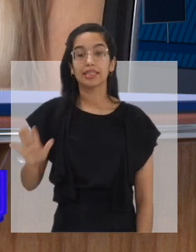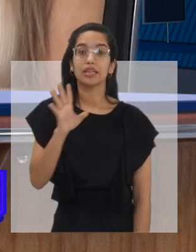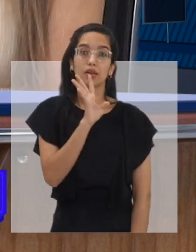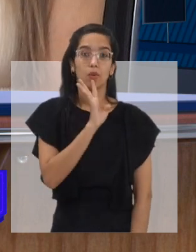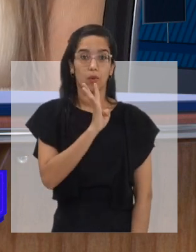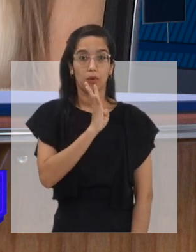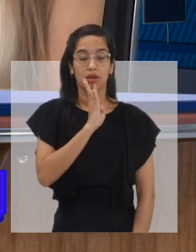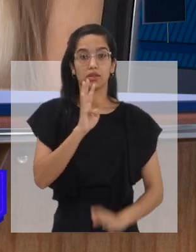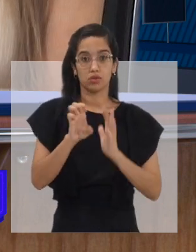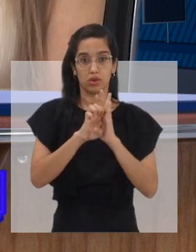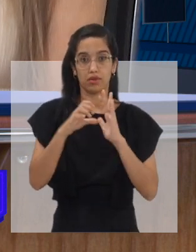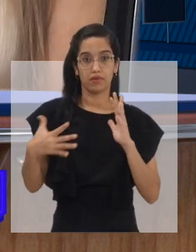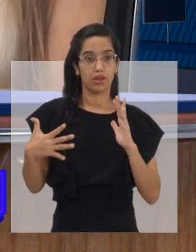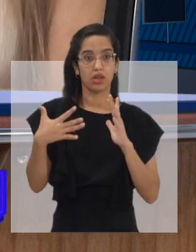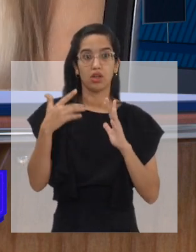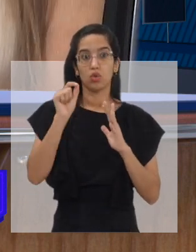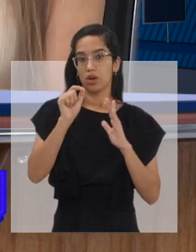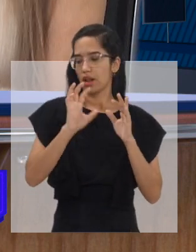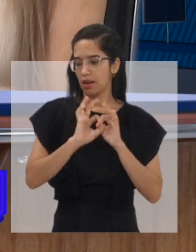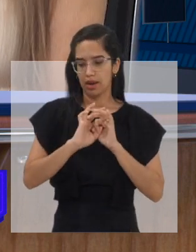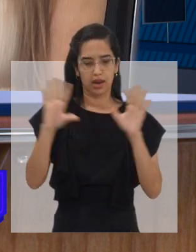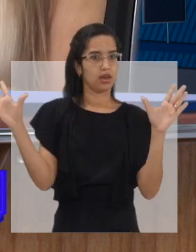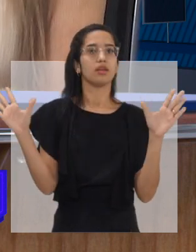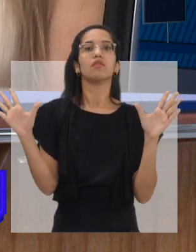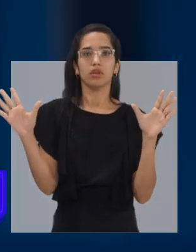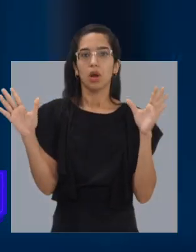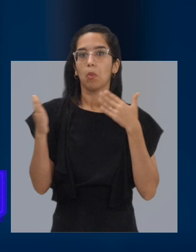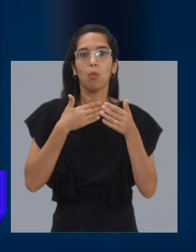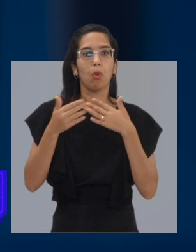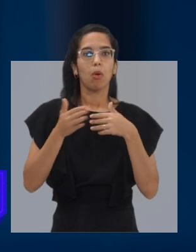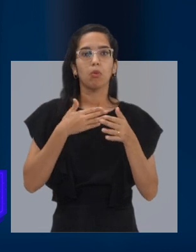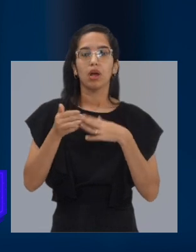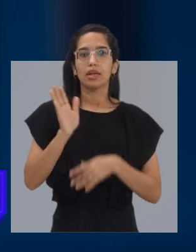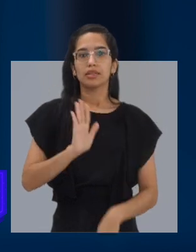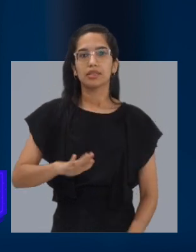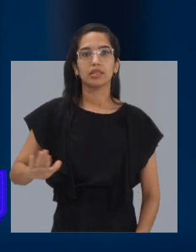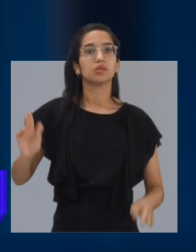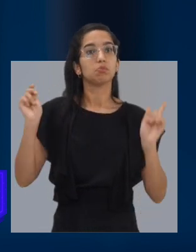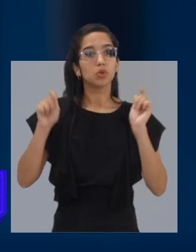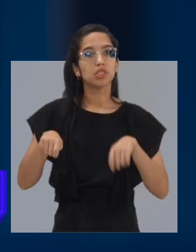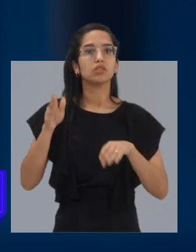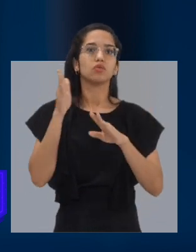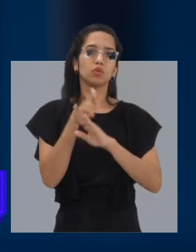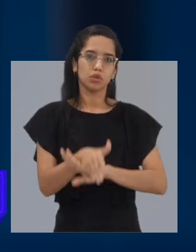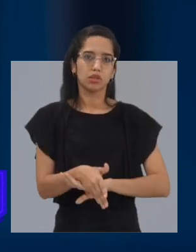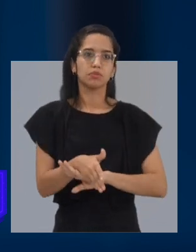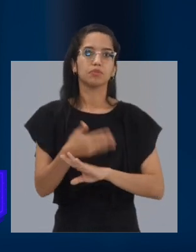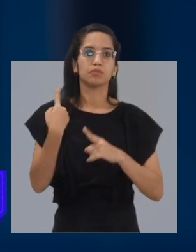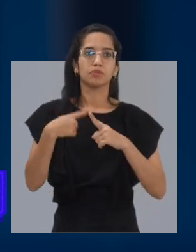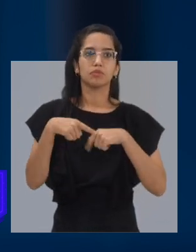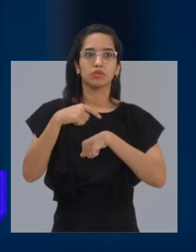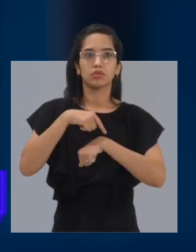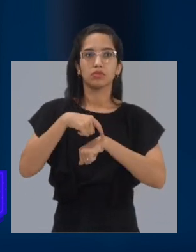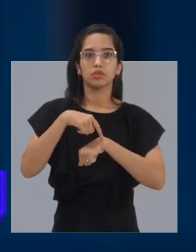esse evento, ele não é fechado, ele é um evento aberto para qualquer criança que tenha disponibilidade de tempo, né? Porque o horário